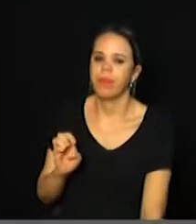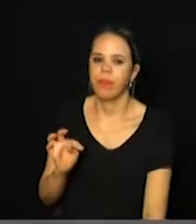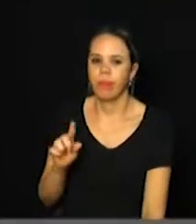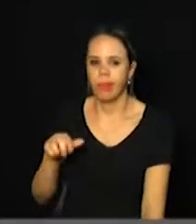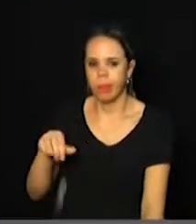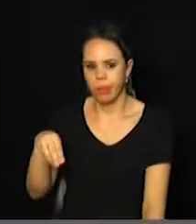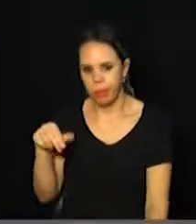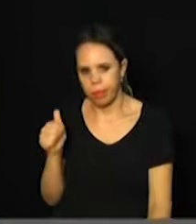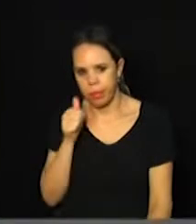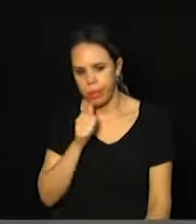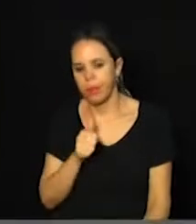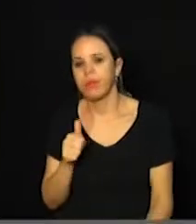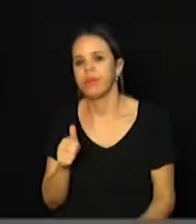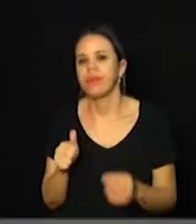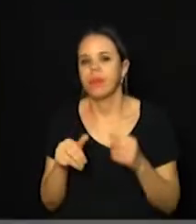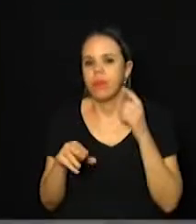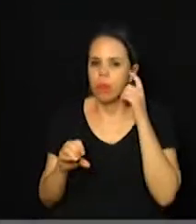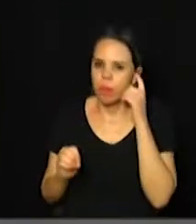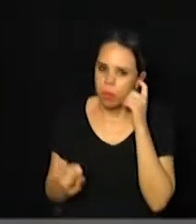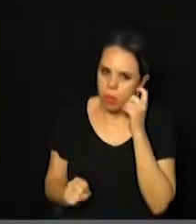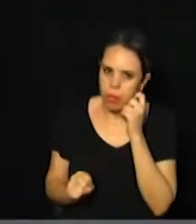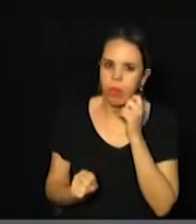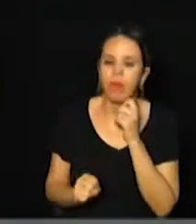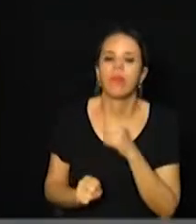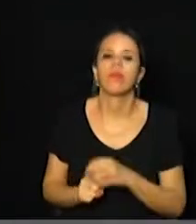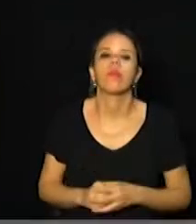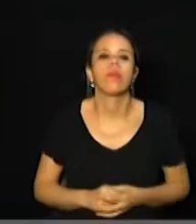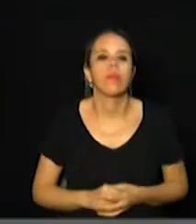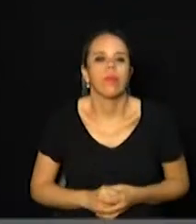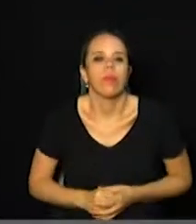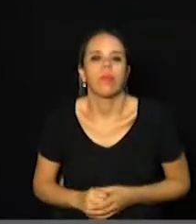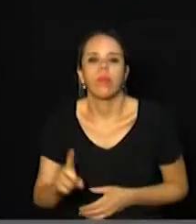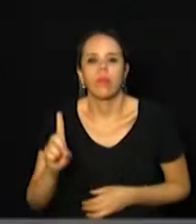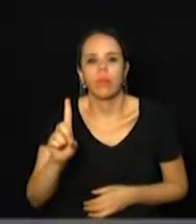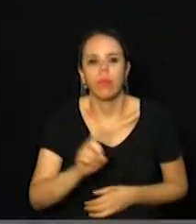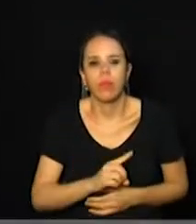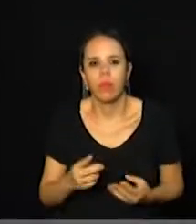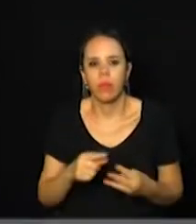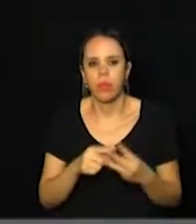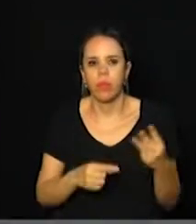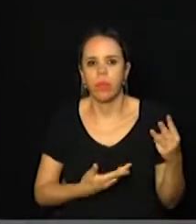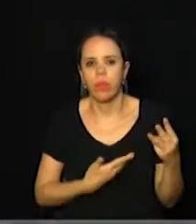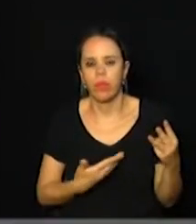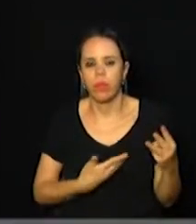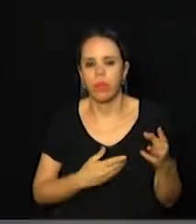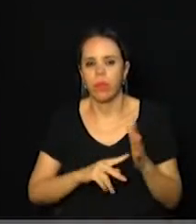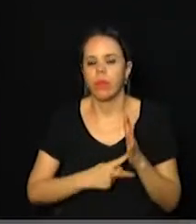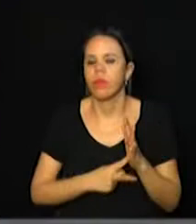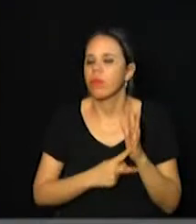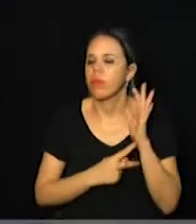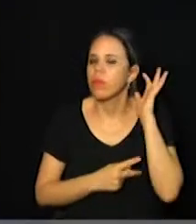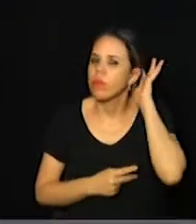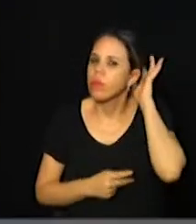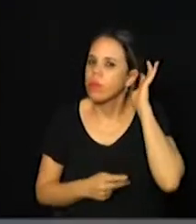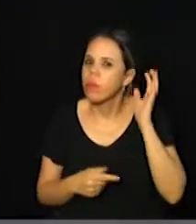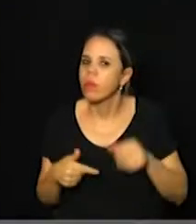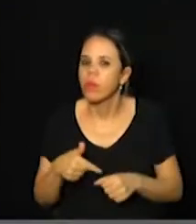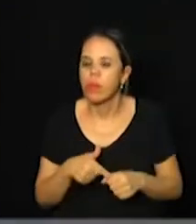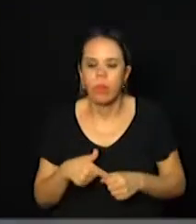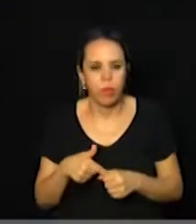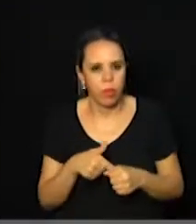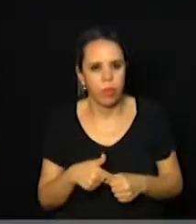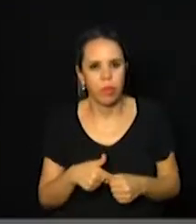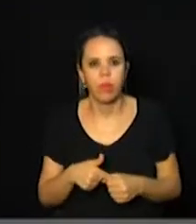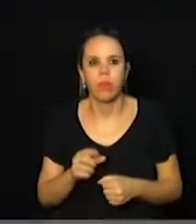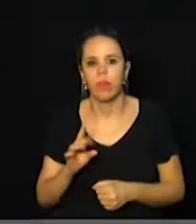Telma copeiro Marcos Vitor e chegou agora mais três companheiros além do sindicato do nosso sindicato